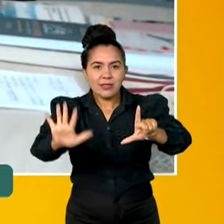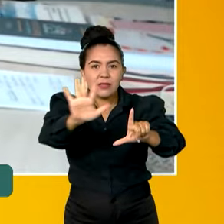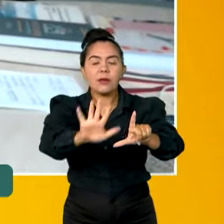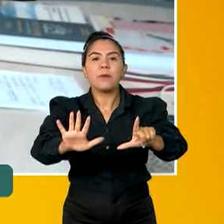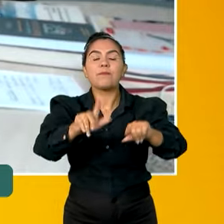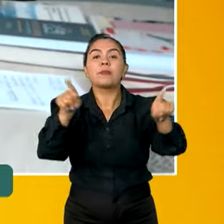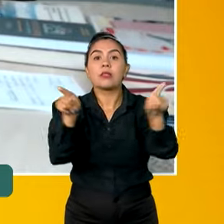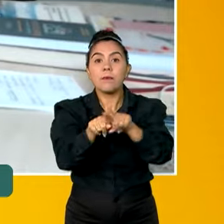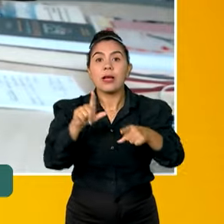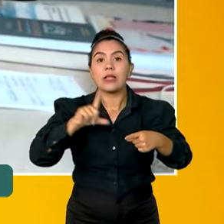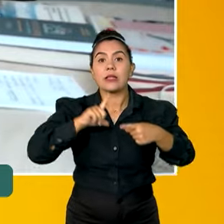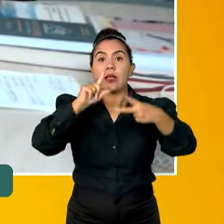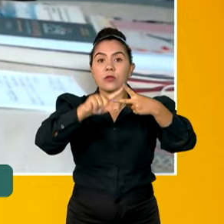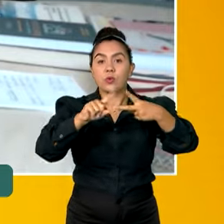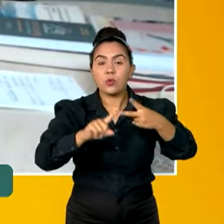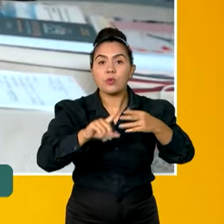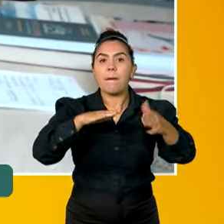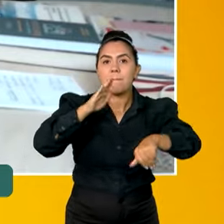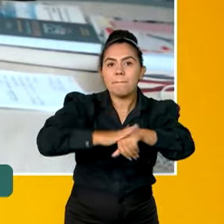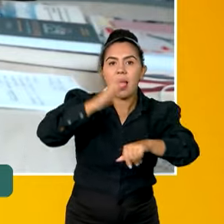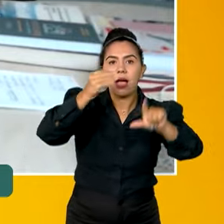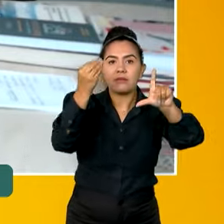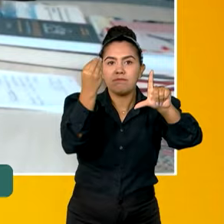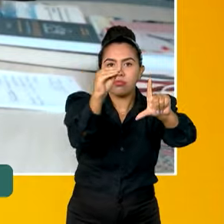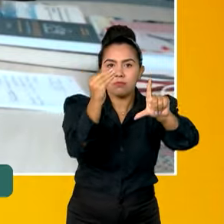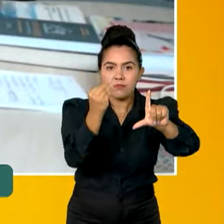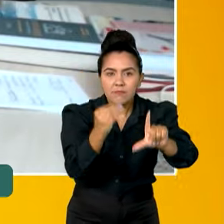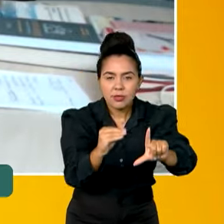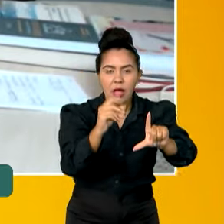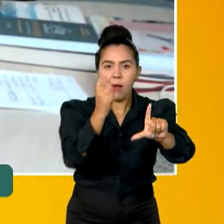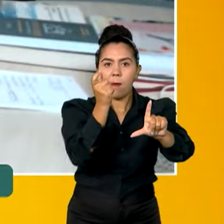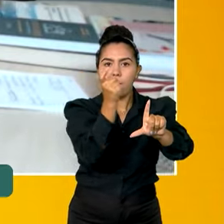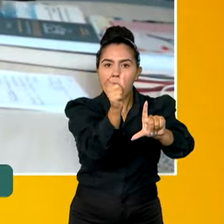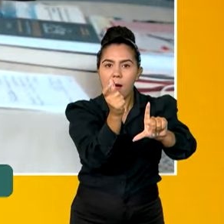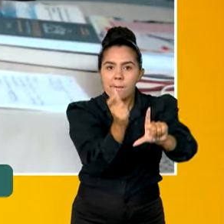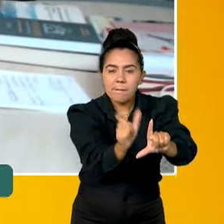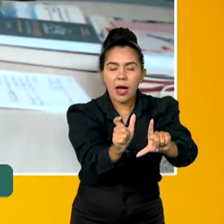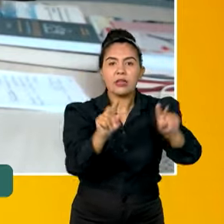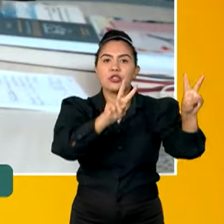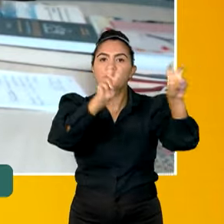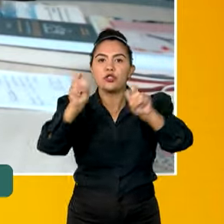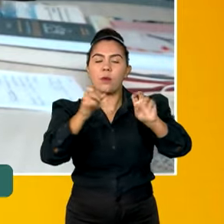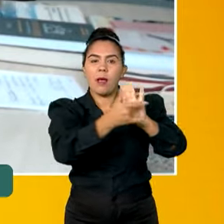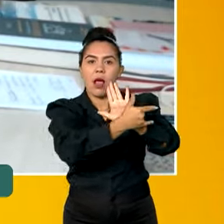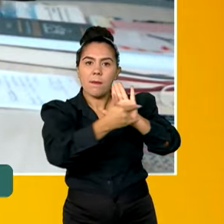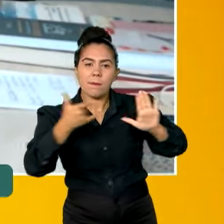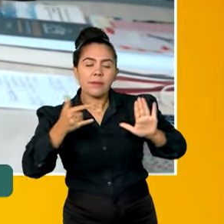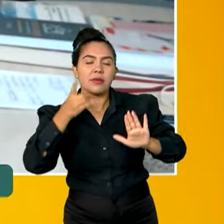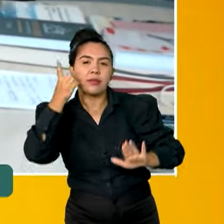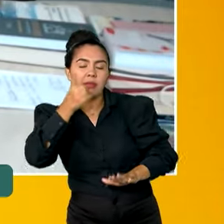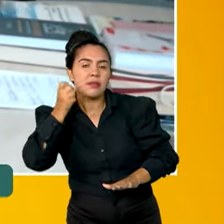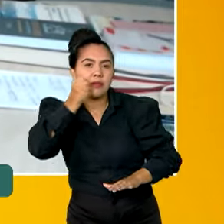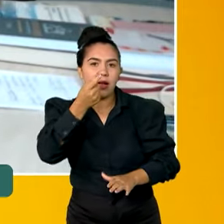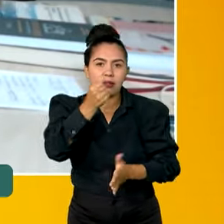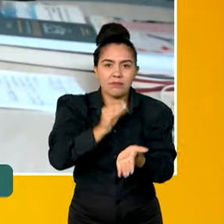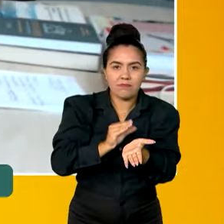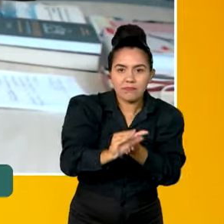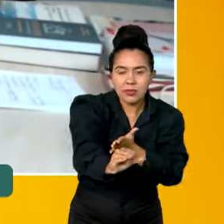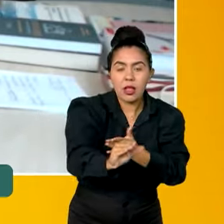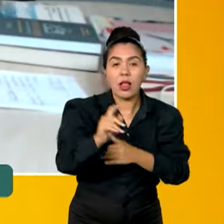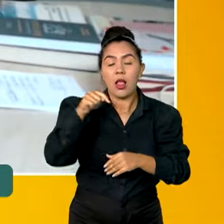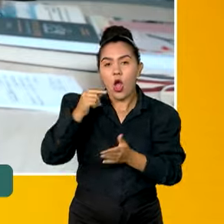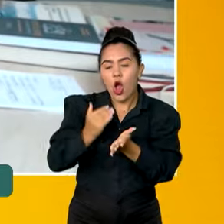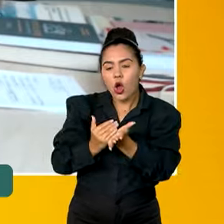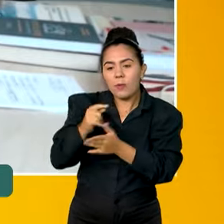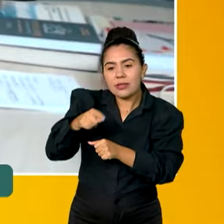duas consultas adicionais sobre emendas parlamentares no Portal da Transparência. No início desse ano, a gente já tinha feito um